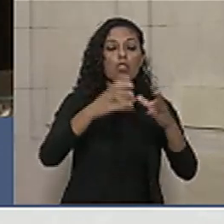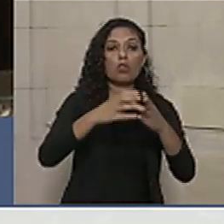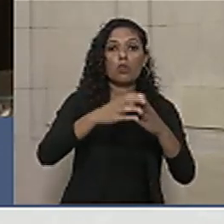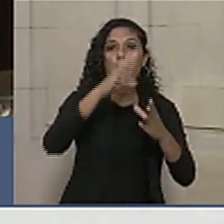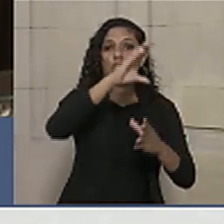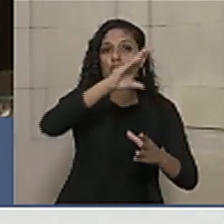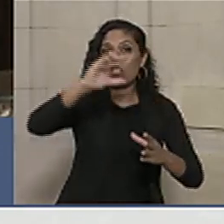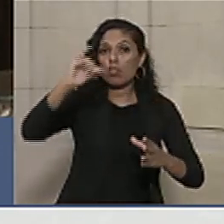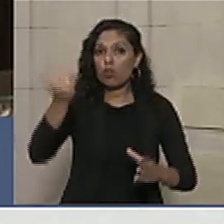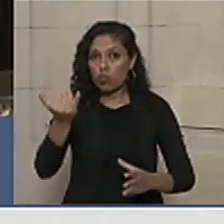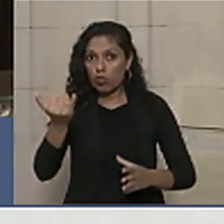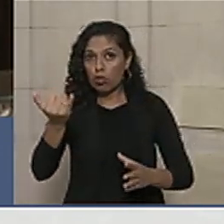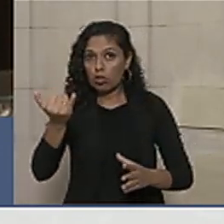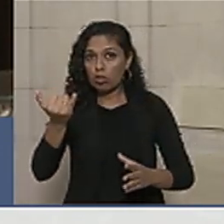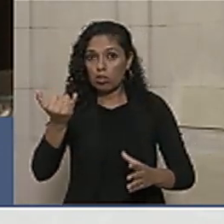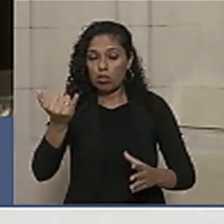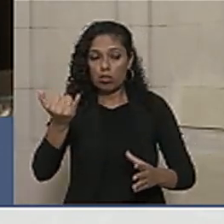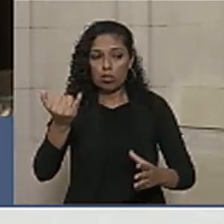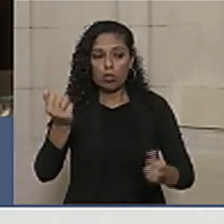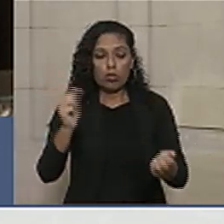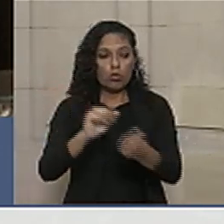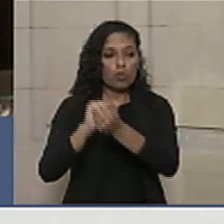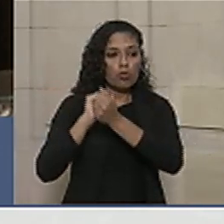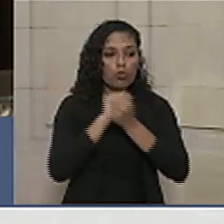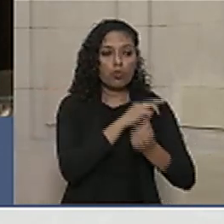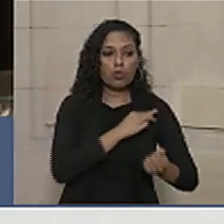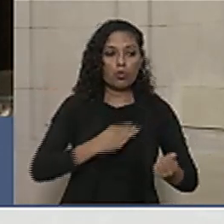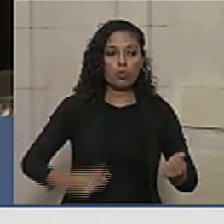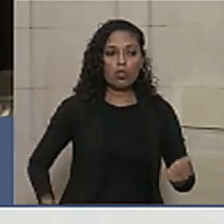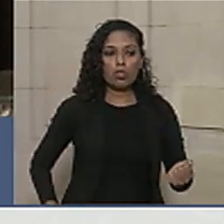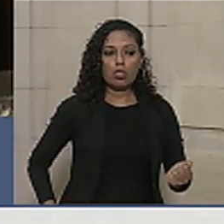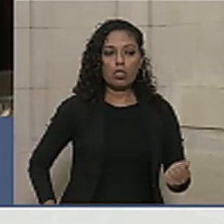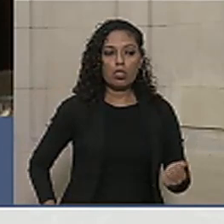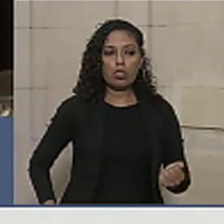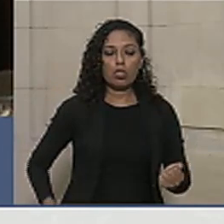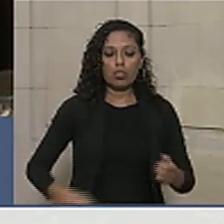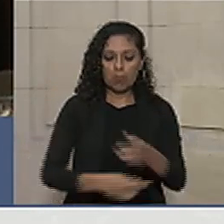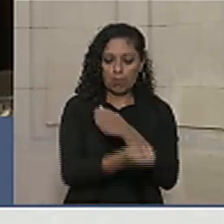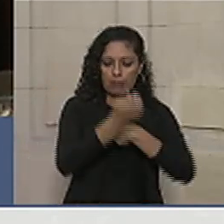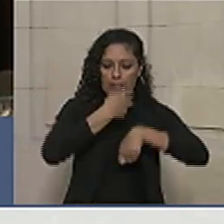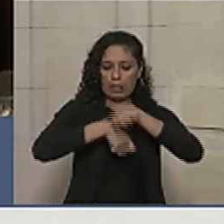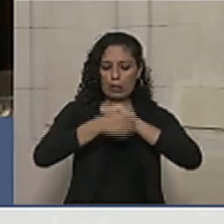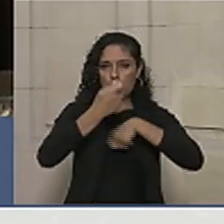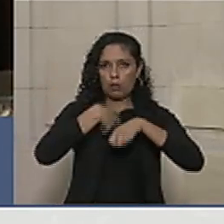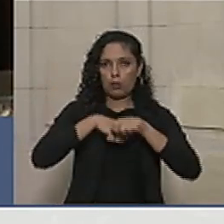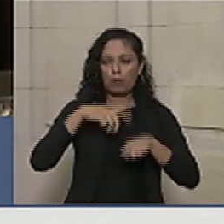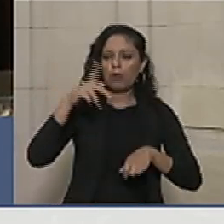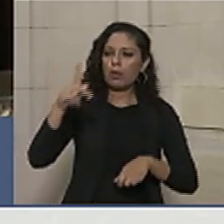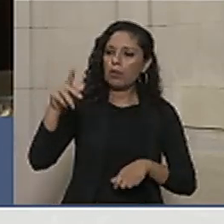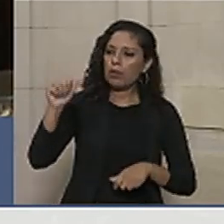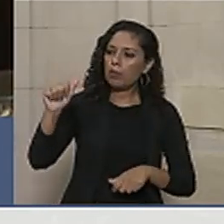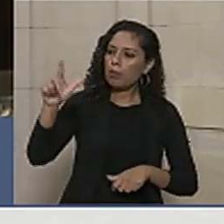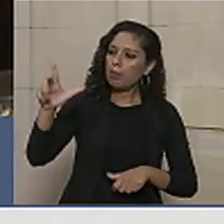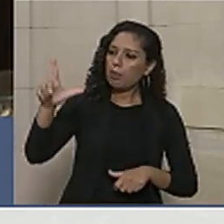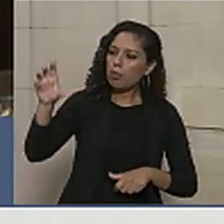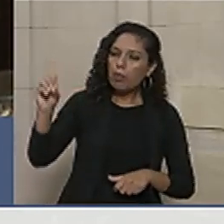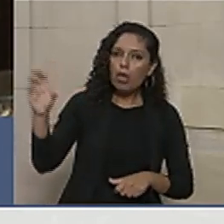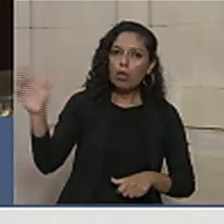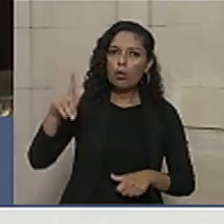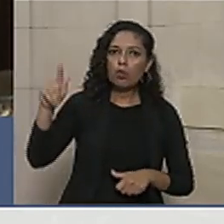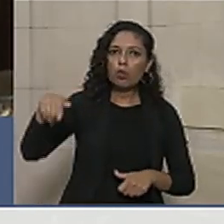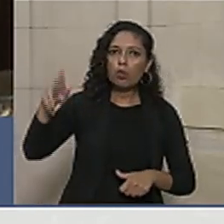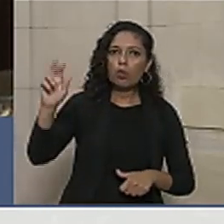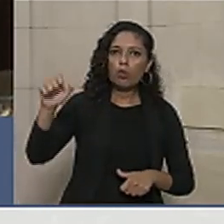Justiça, com o ministro da Economia, Paulo Guedes.